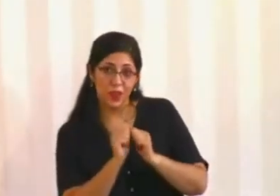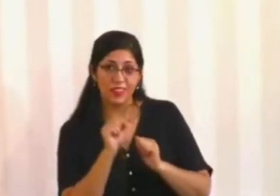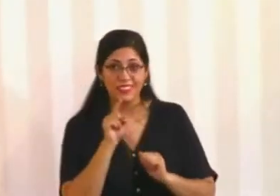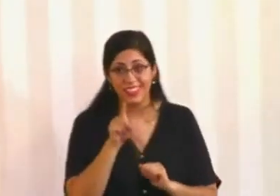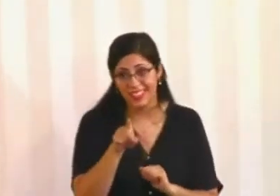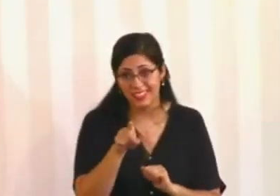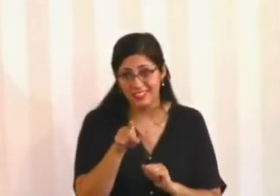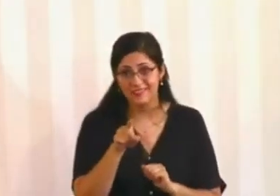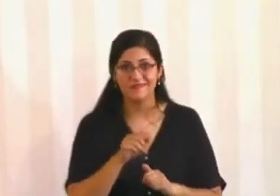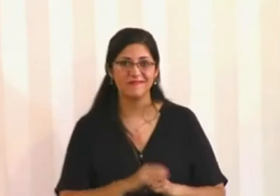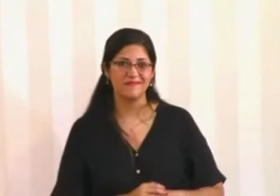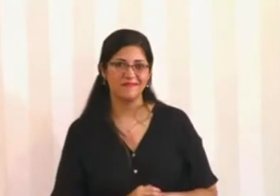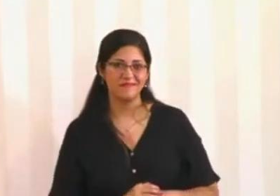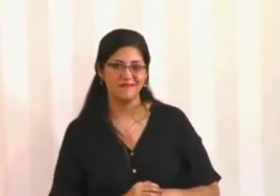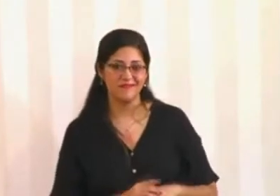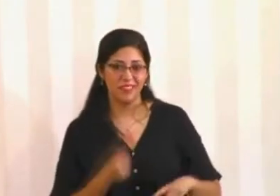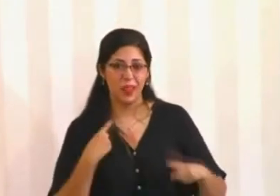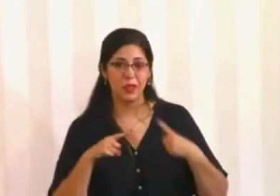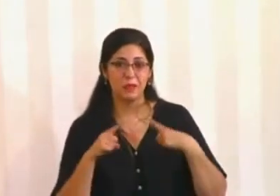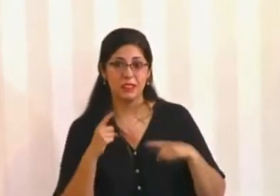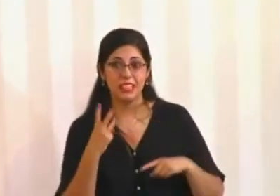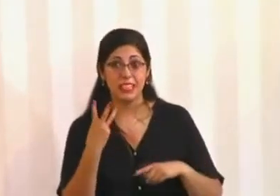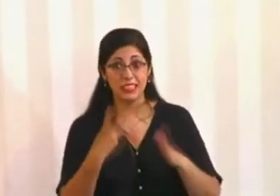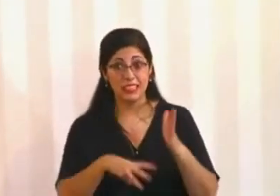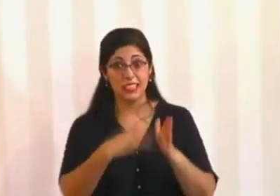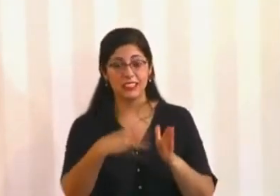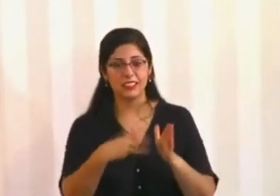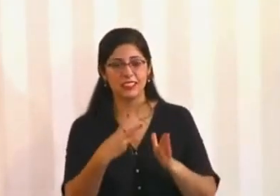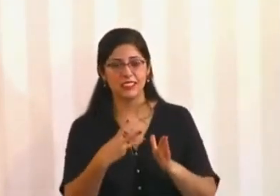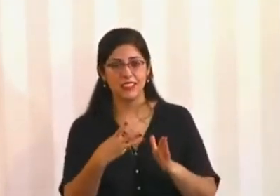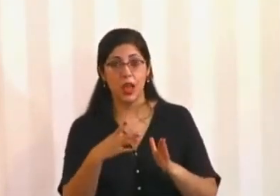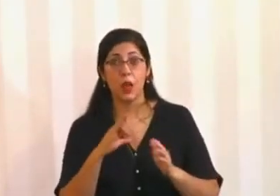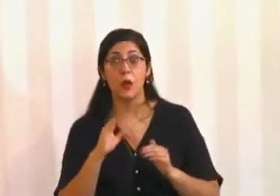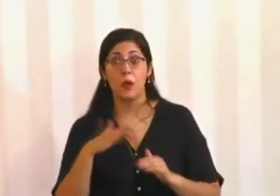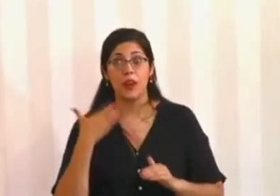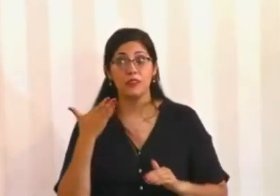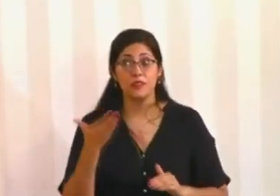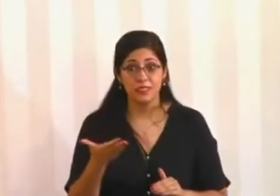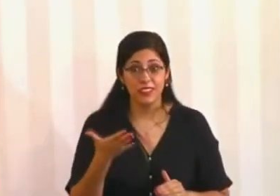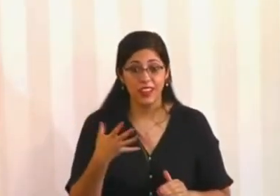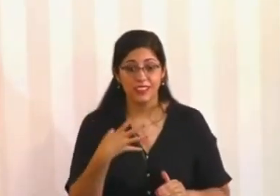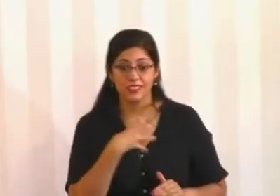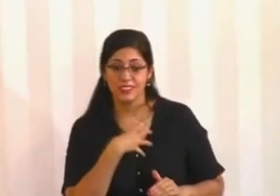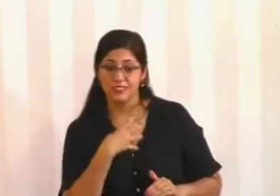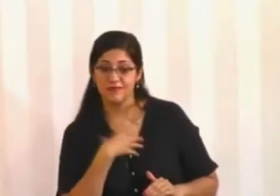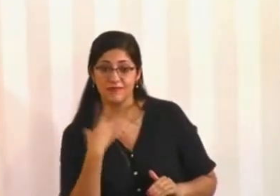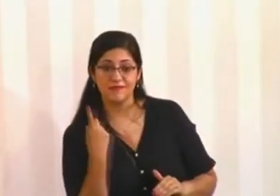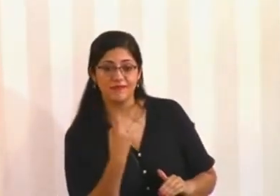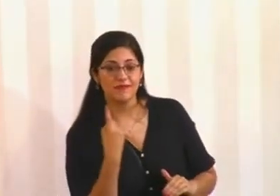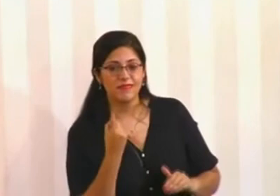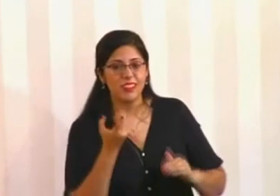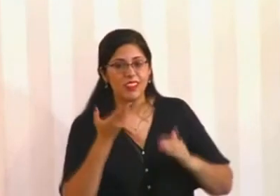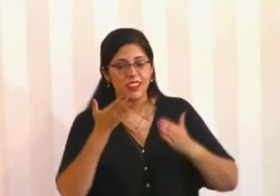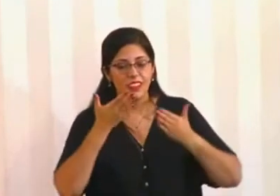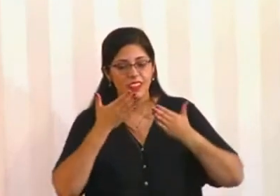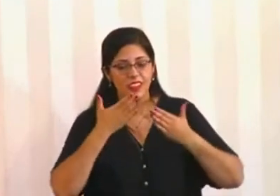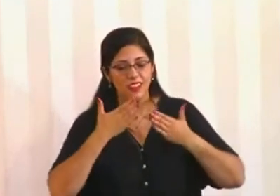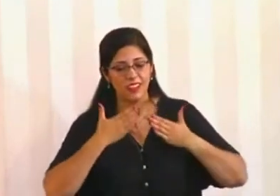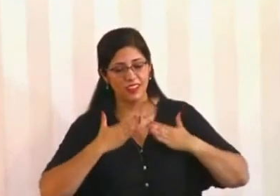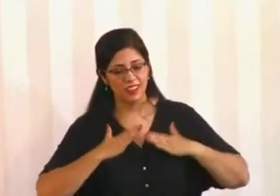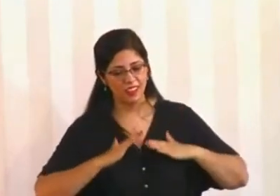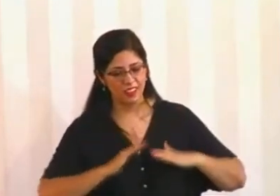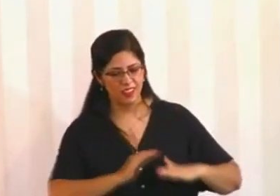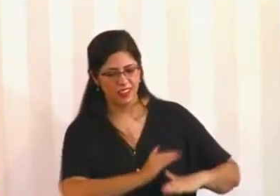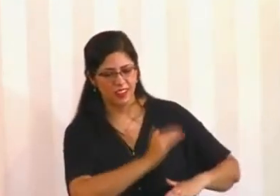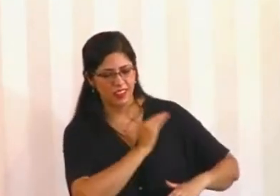com você. Eu cantei 3 vezes e aquilo foi acalmando meu coração. Eu me ergui, me